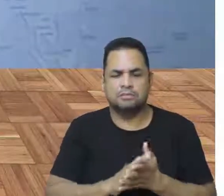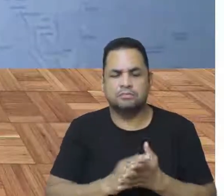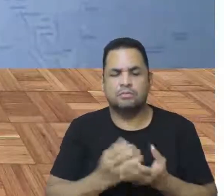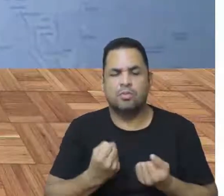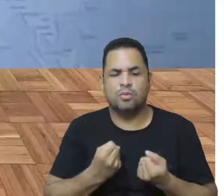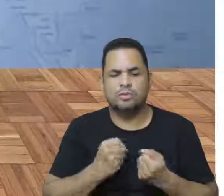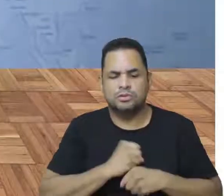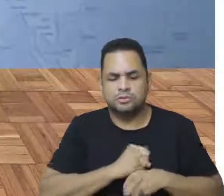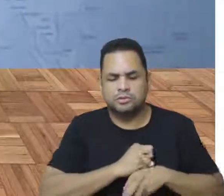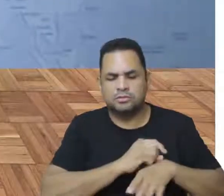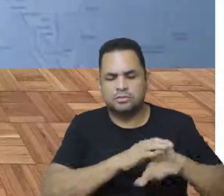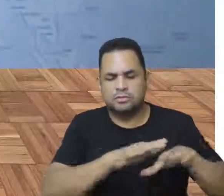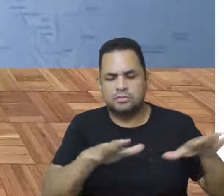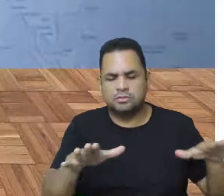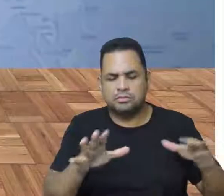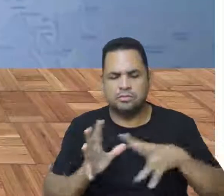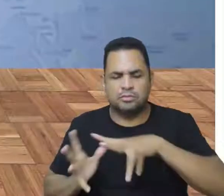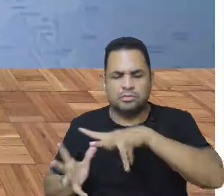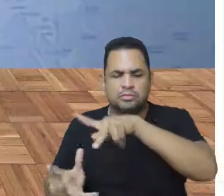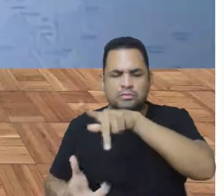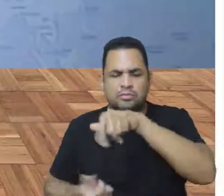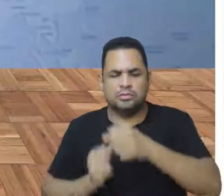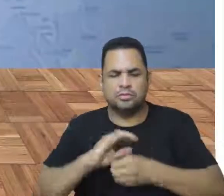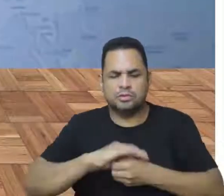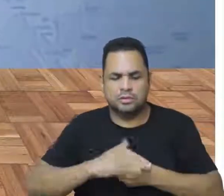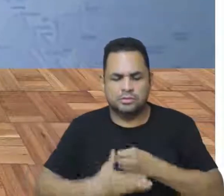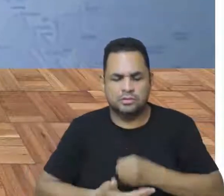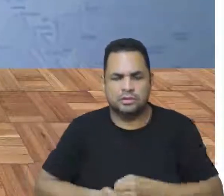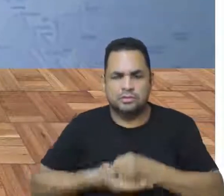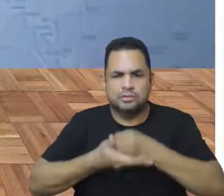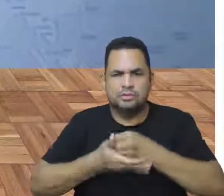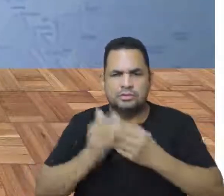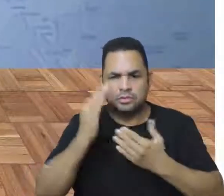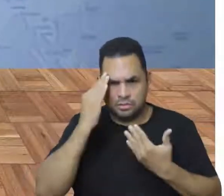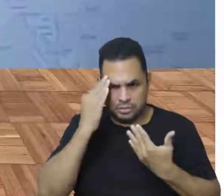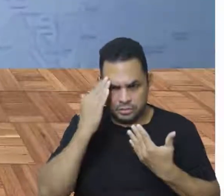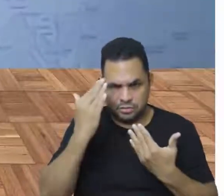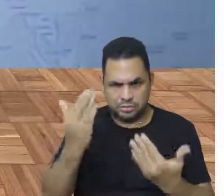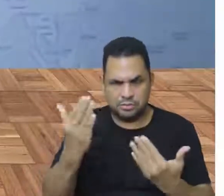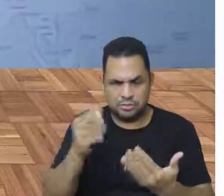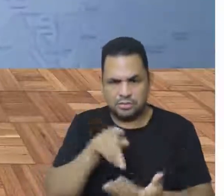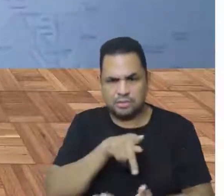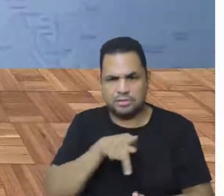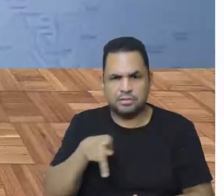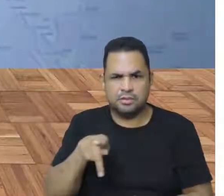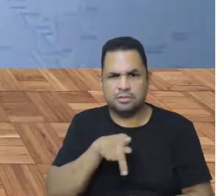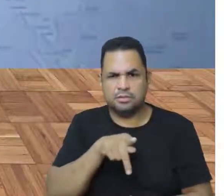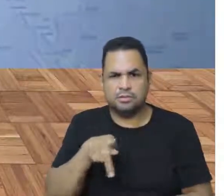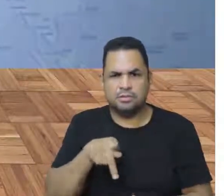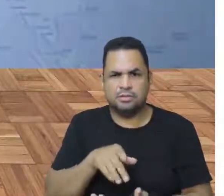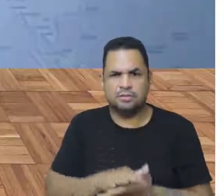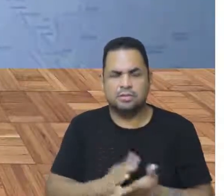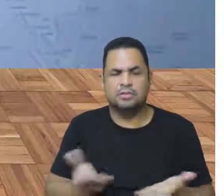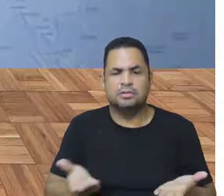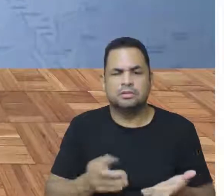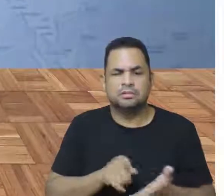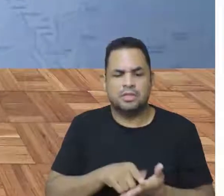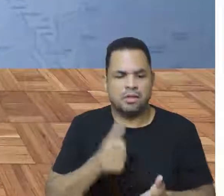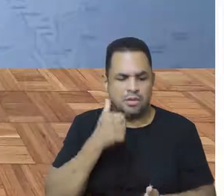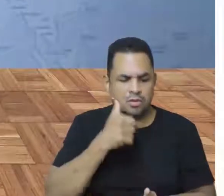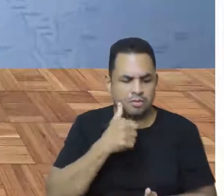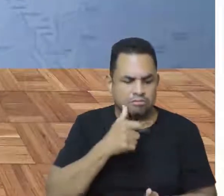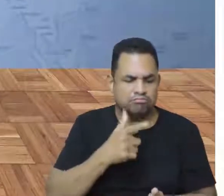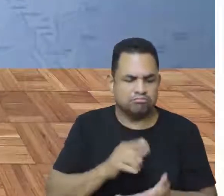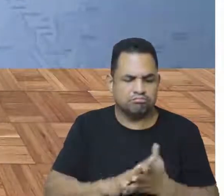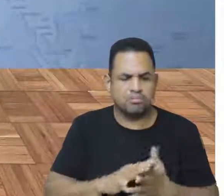multiplicadores de um mundo mais sustentável. Muito obrigado a você, professor, a você, professora, e